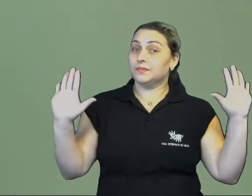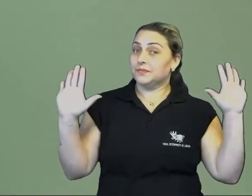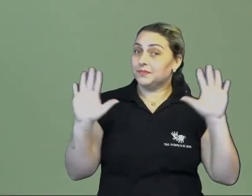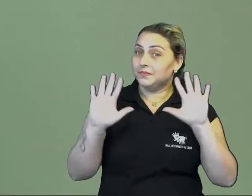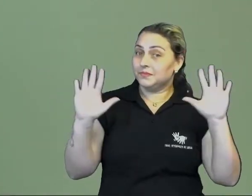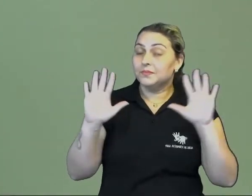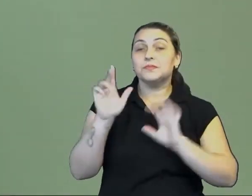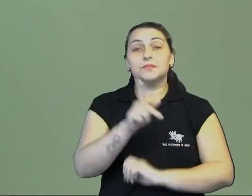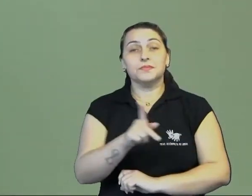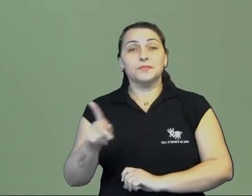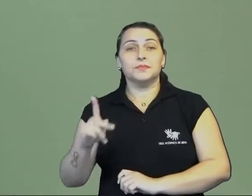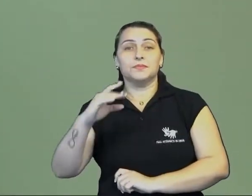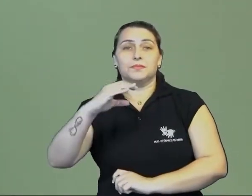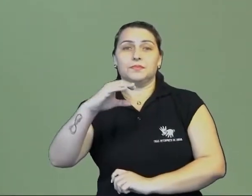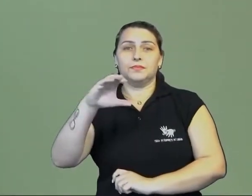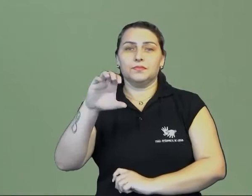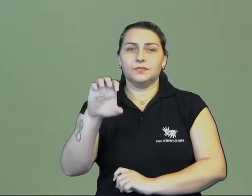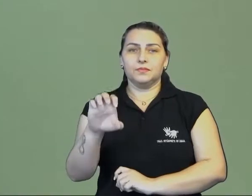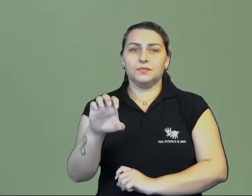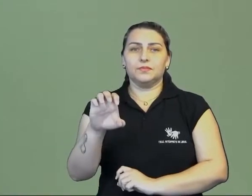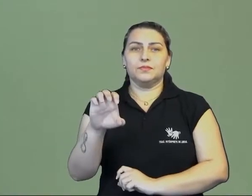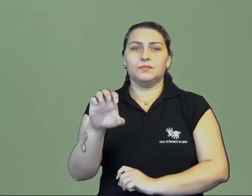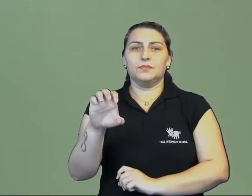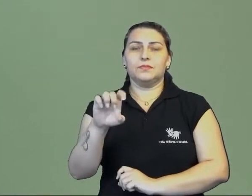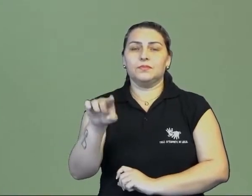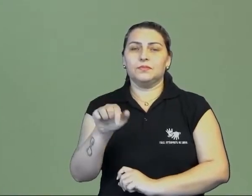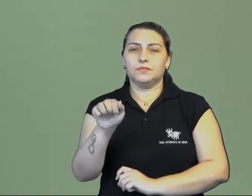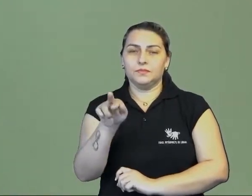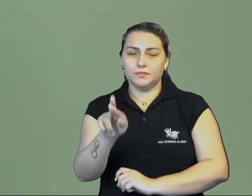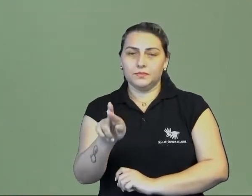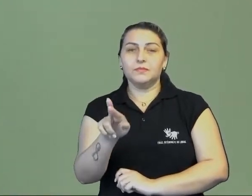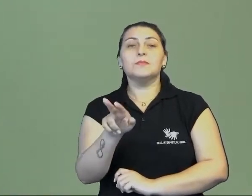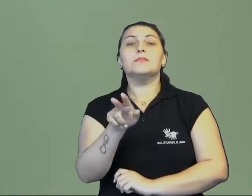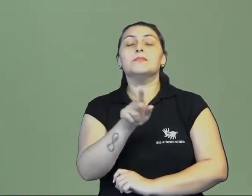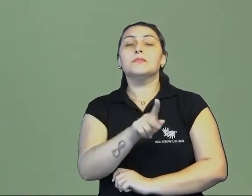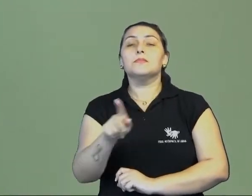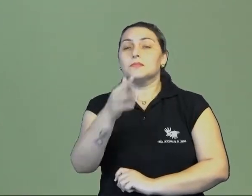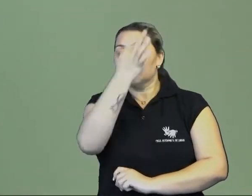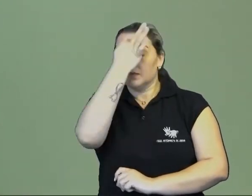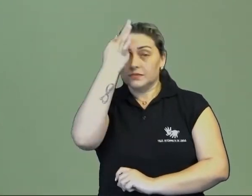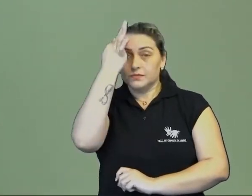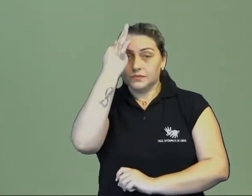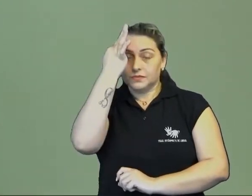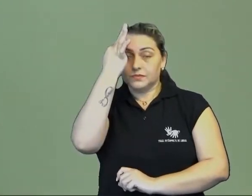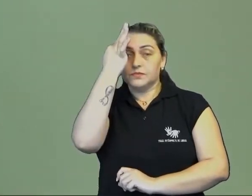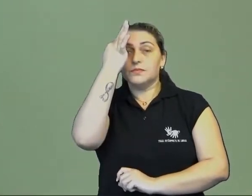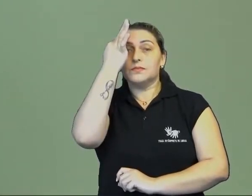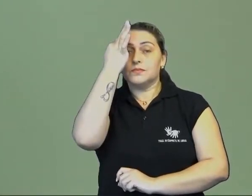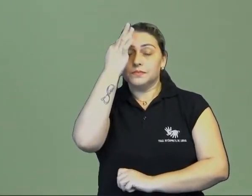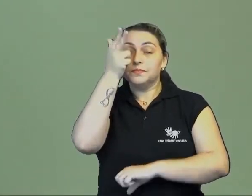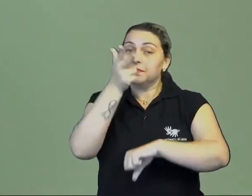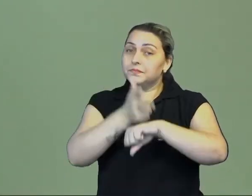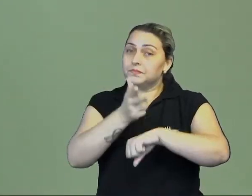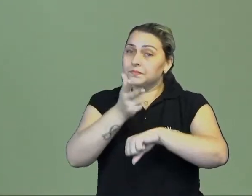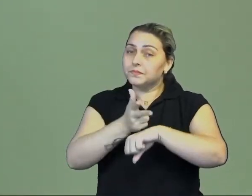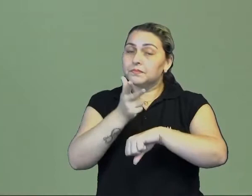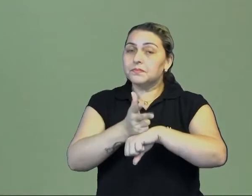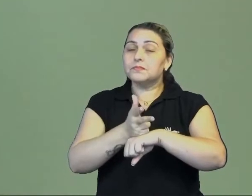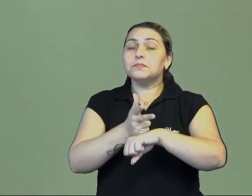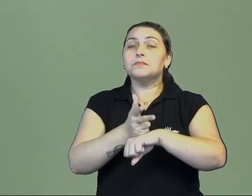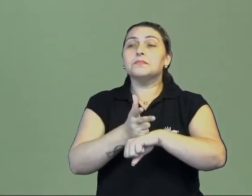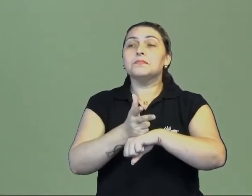Olá, pessoal, sou o professor César Hildo, professor especialista em filosofia. Estamos aqui nos estúdios da TV Aldeia, gravando